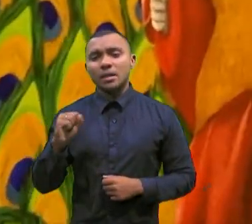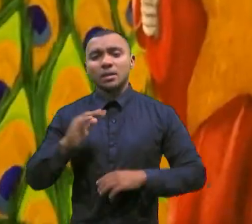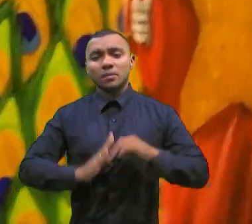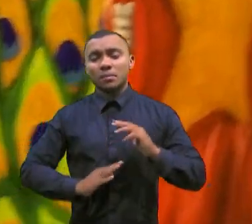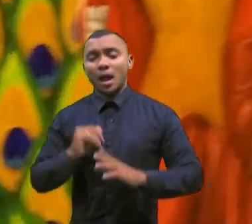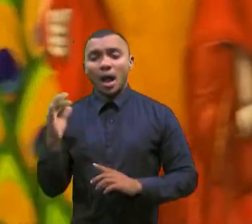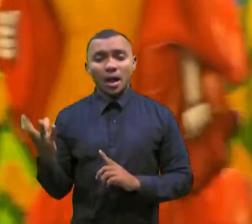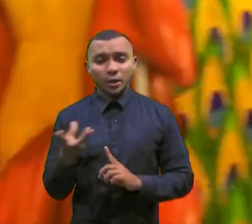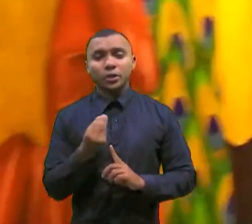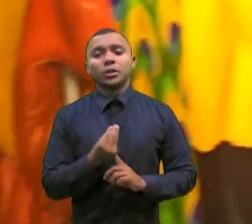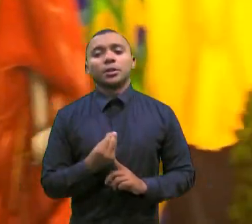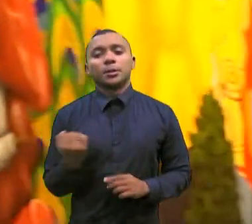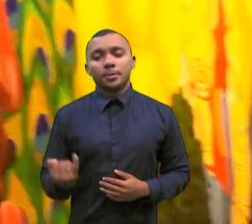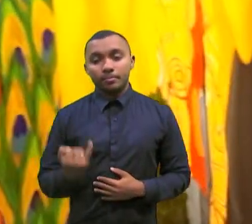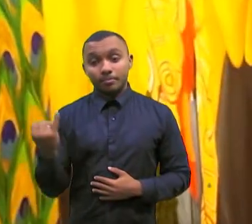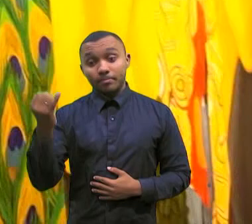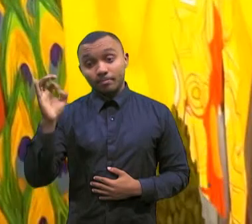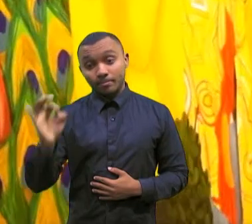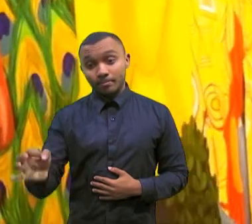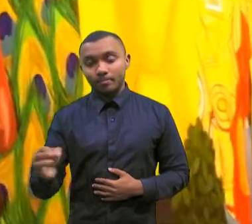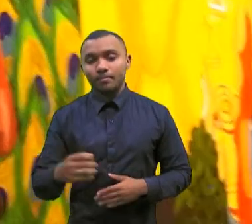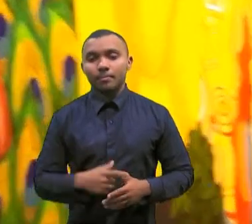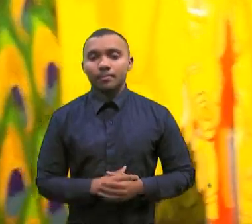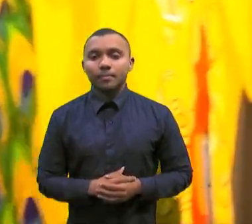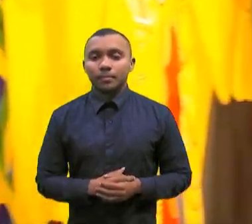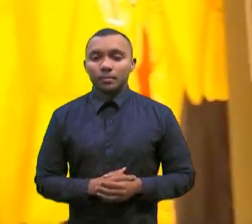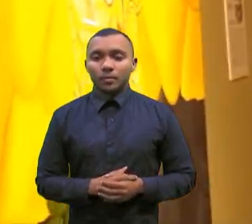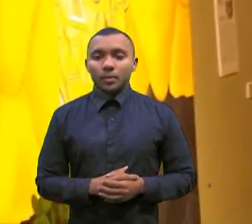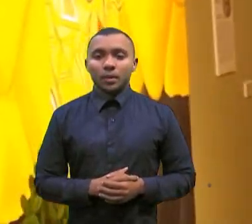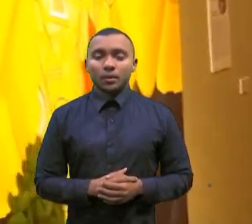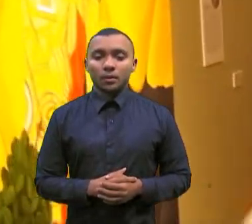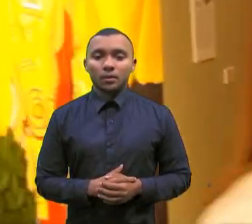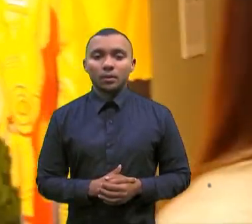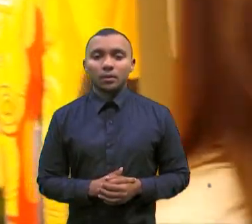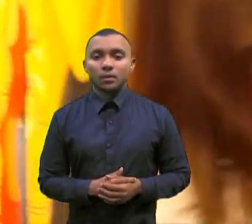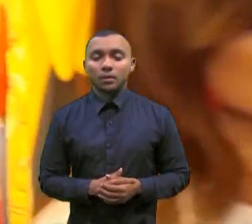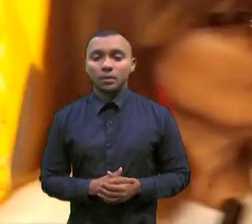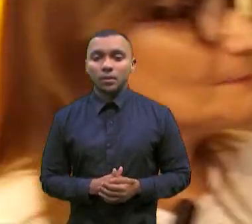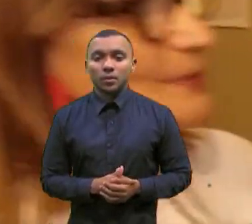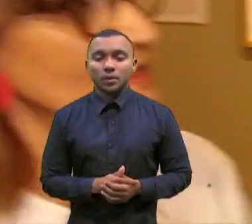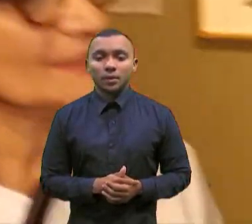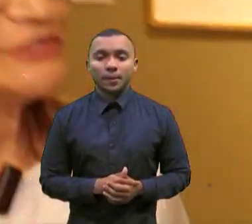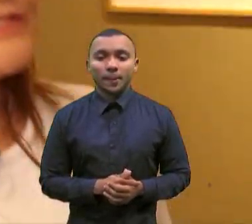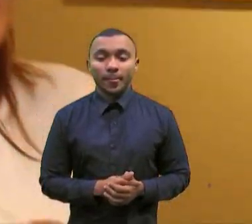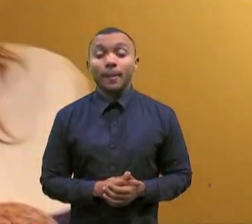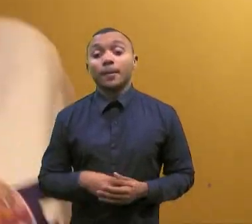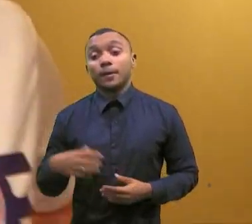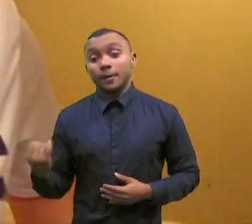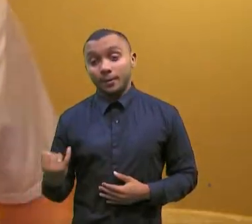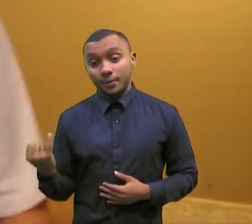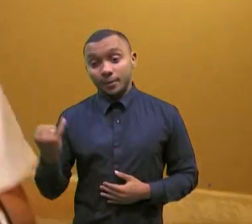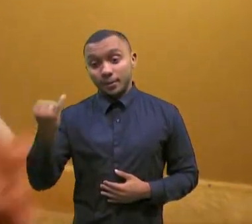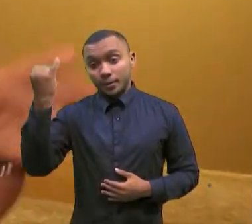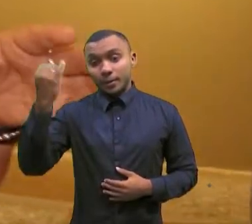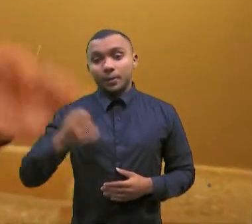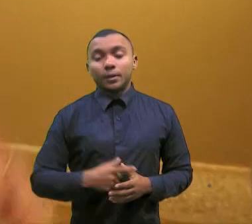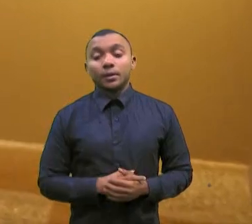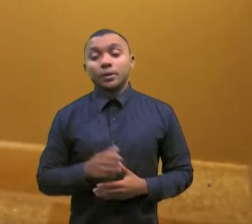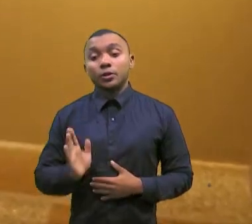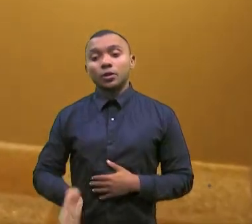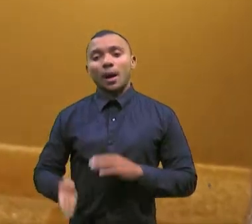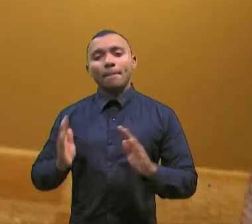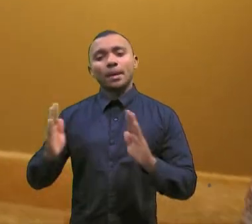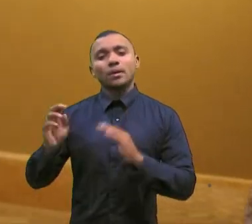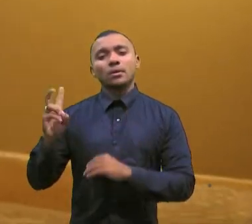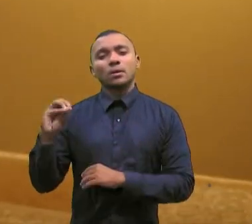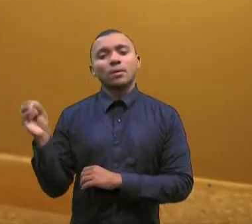né? Importância das Sim, artes plásticas, ele é muito lembrado, muito importante, né? Ele tem 50 anos já